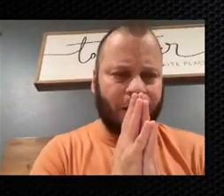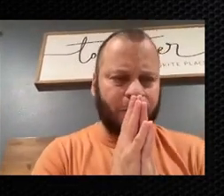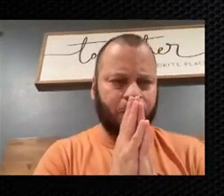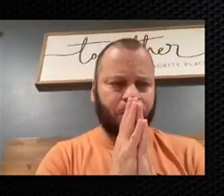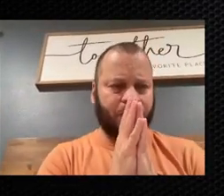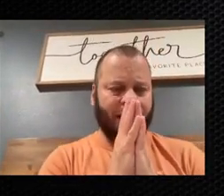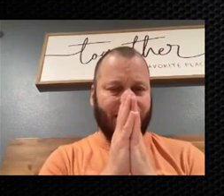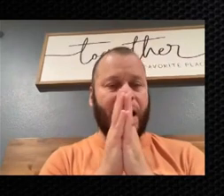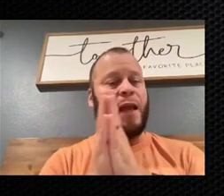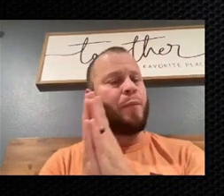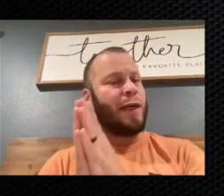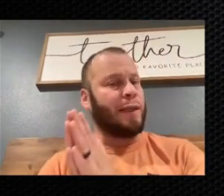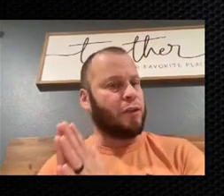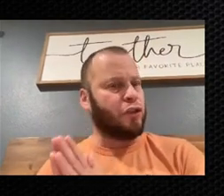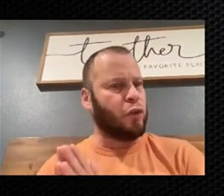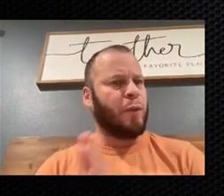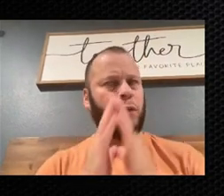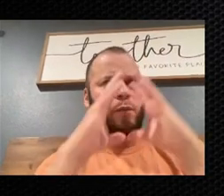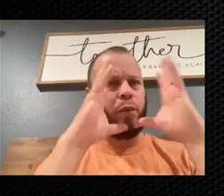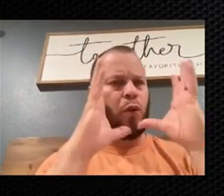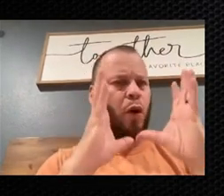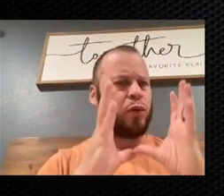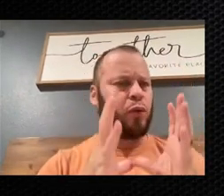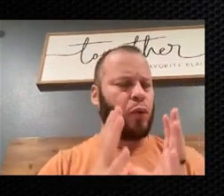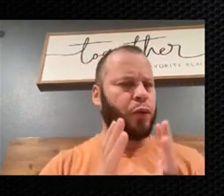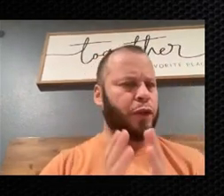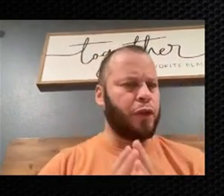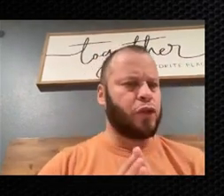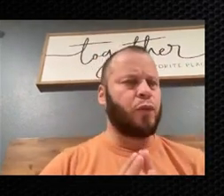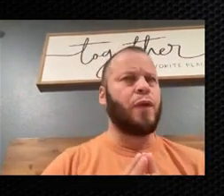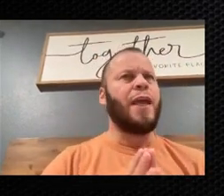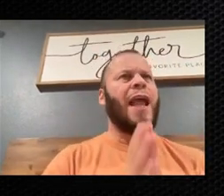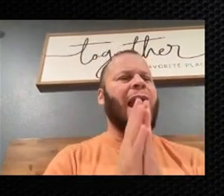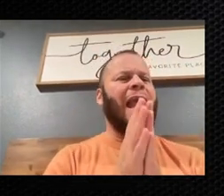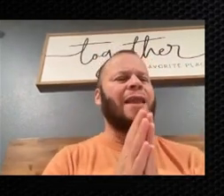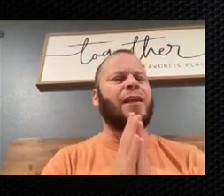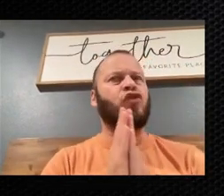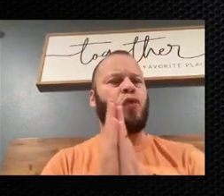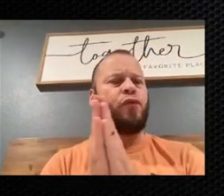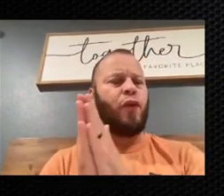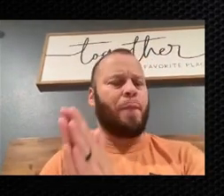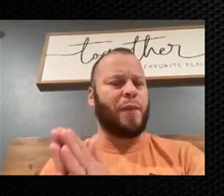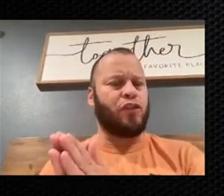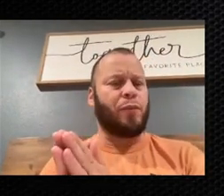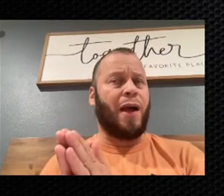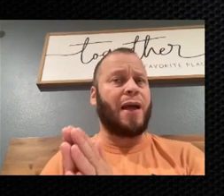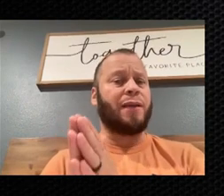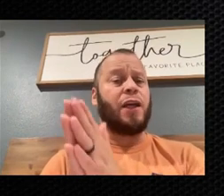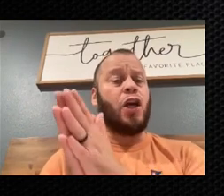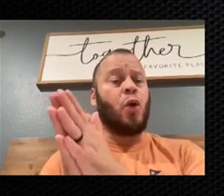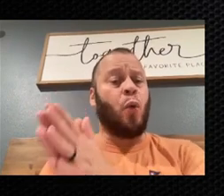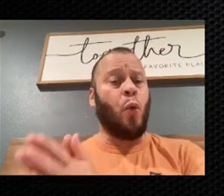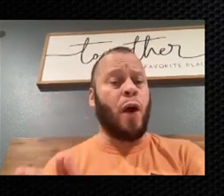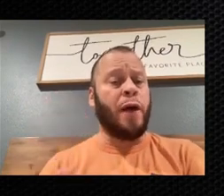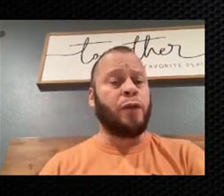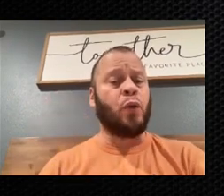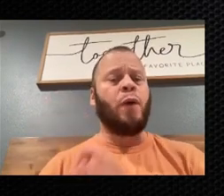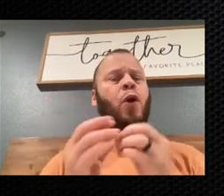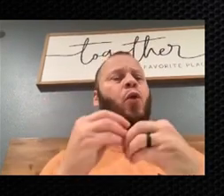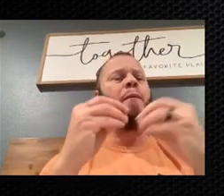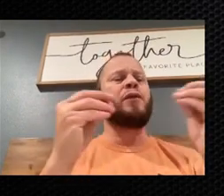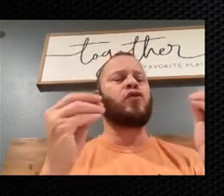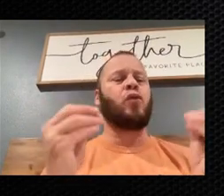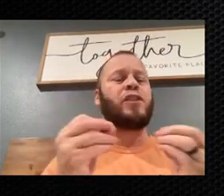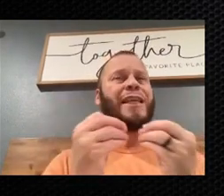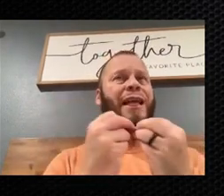a você que na época da Dilma bloco do comunismo Ela só foi impetimada quando